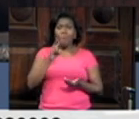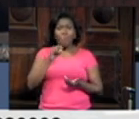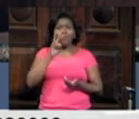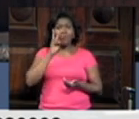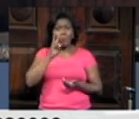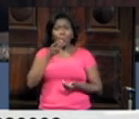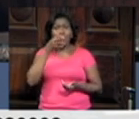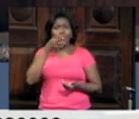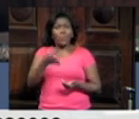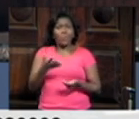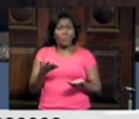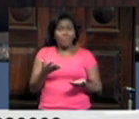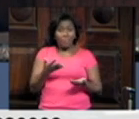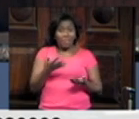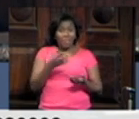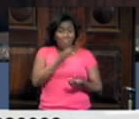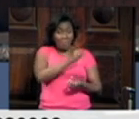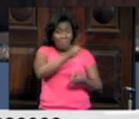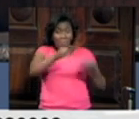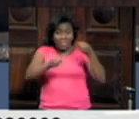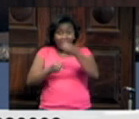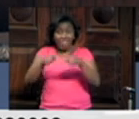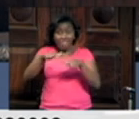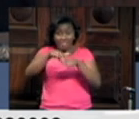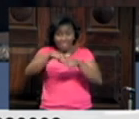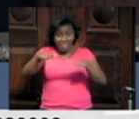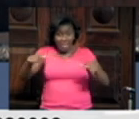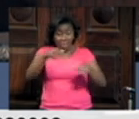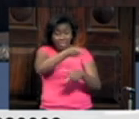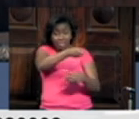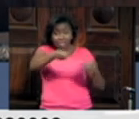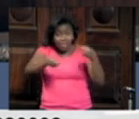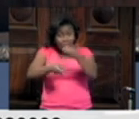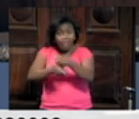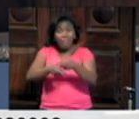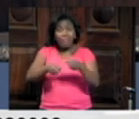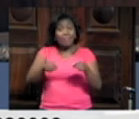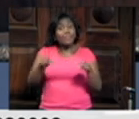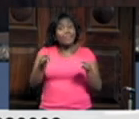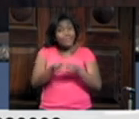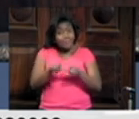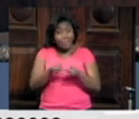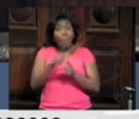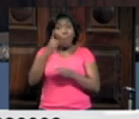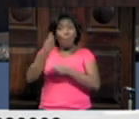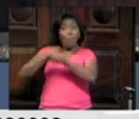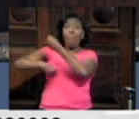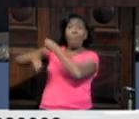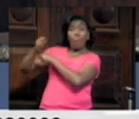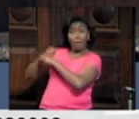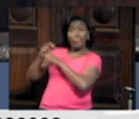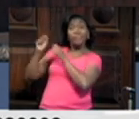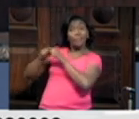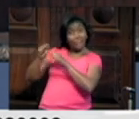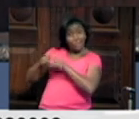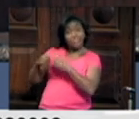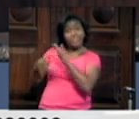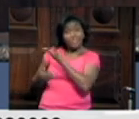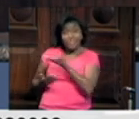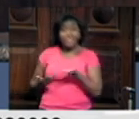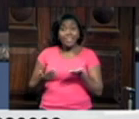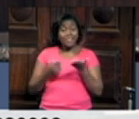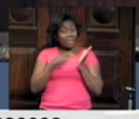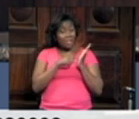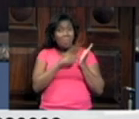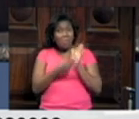estar preenchendo o cargo vago também há um ano atrás. Então, eu estou querendo mostrar que as medidas